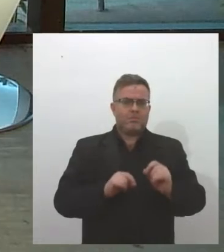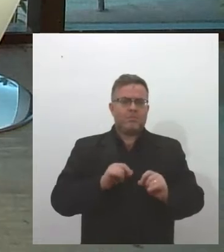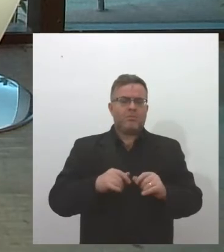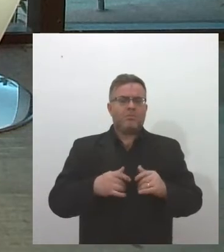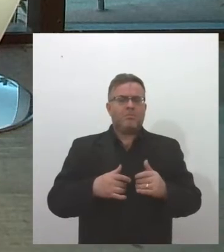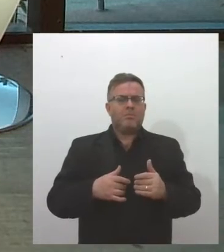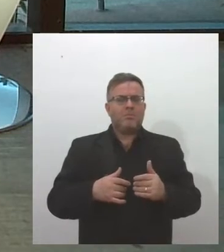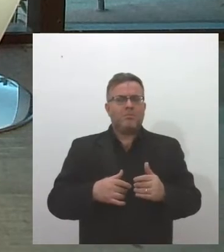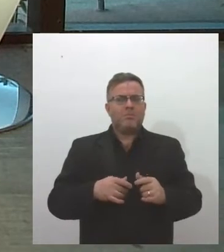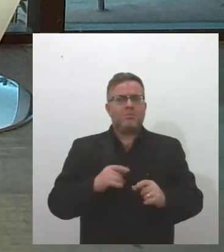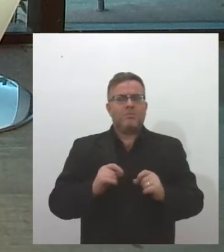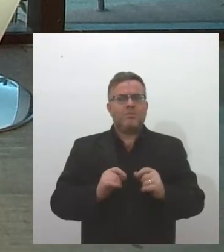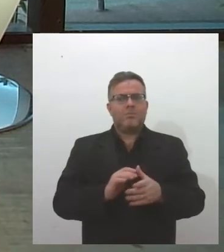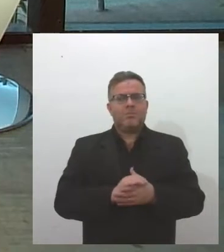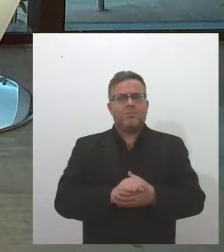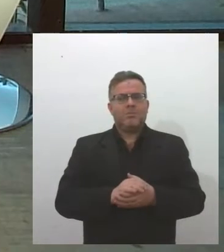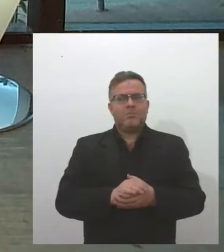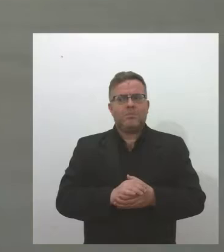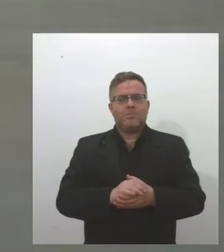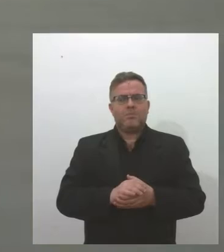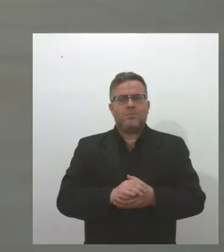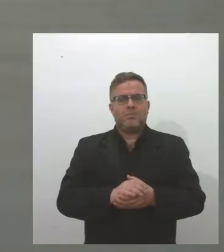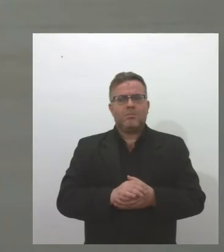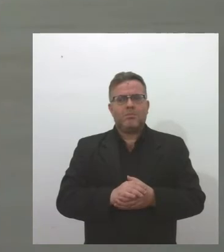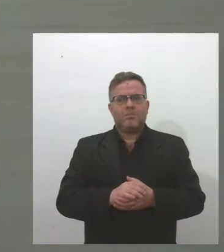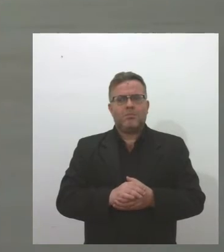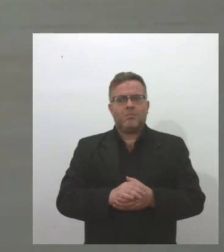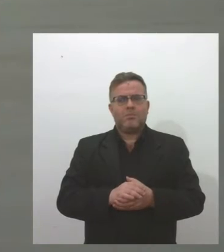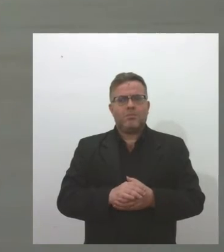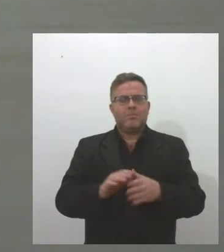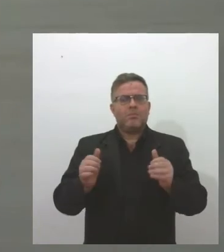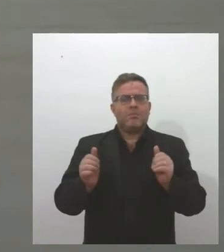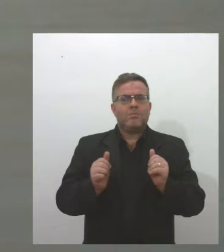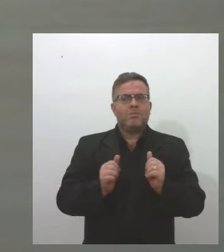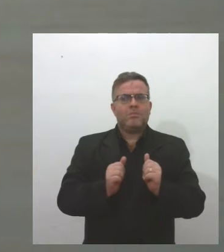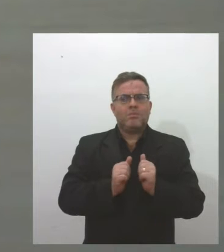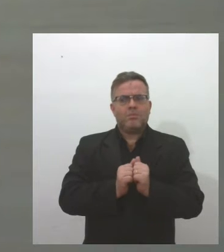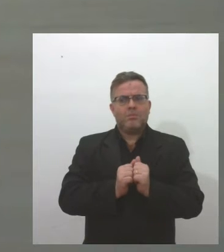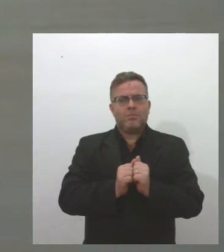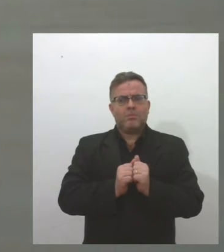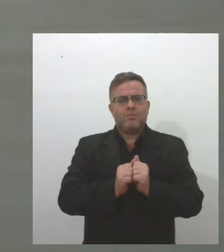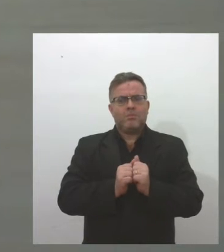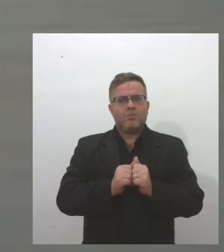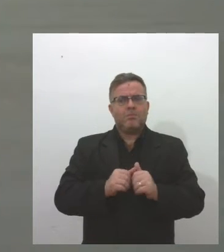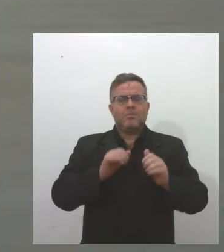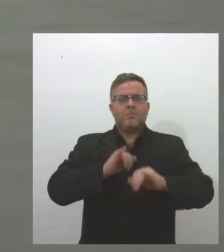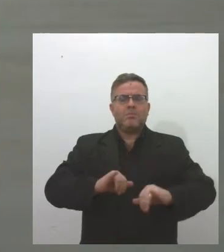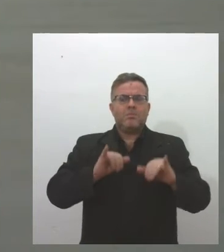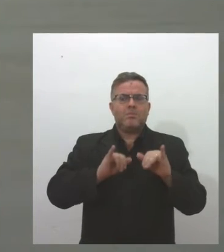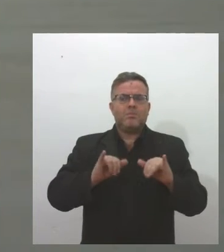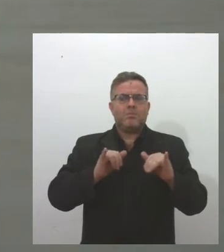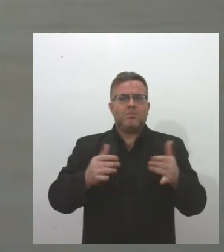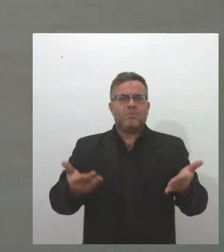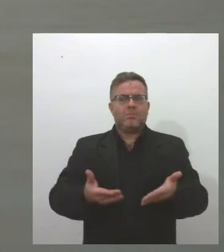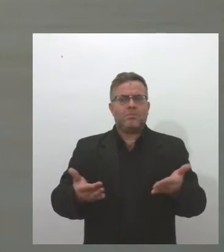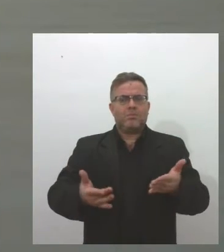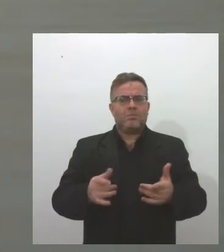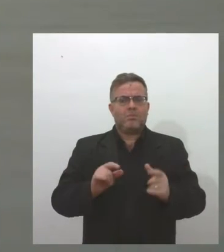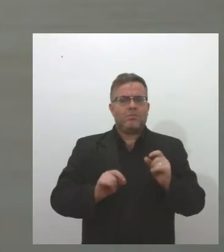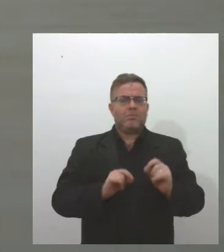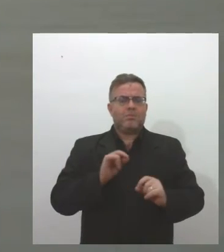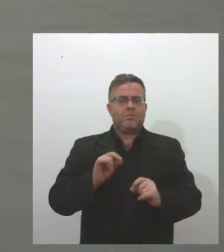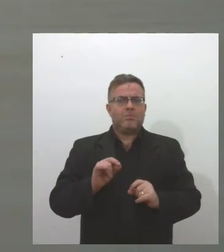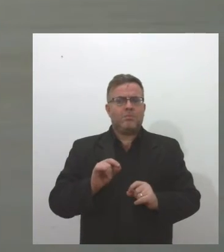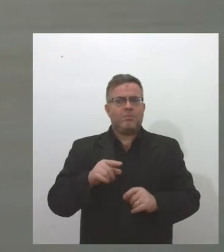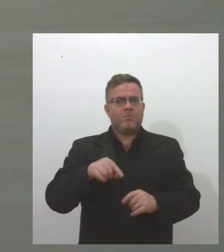noite para vocês que estão assistindo também. Muito bom estar com vocês, trazendo as notícias do dia aqui da Casa Legislativa de Sergipe, do Brasil e